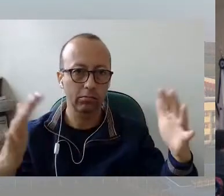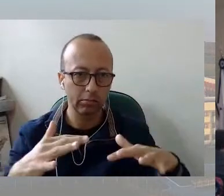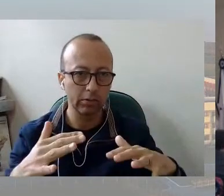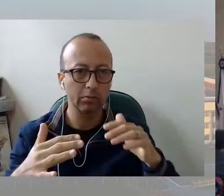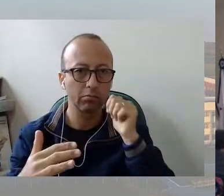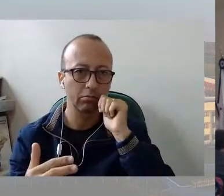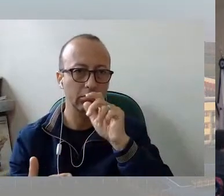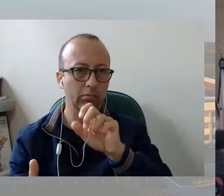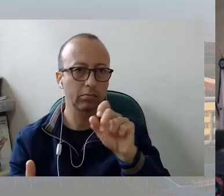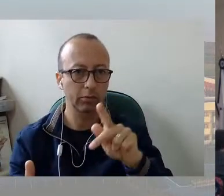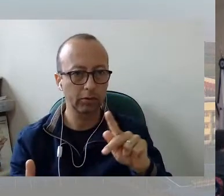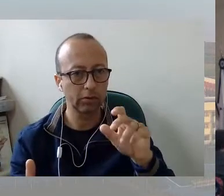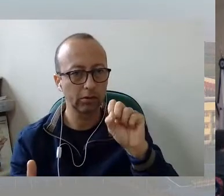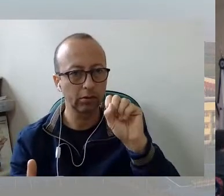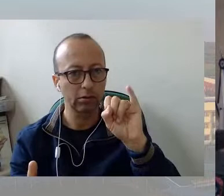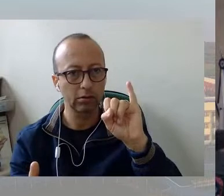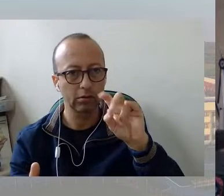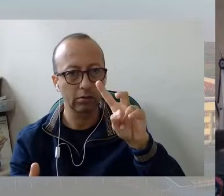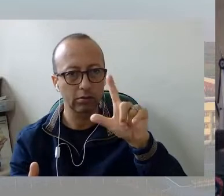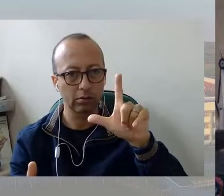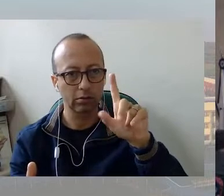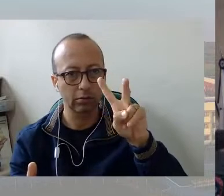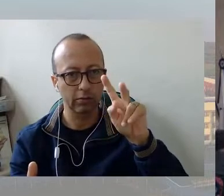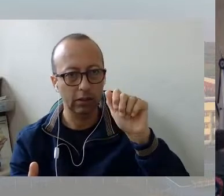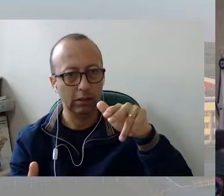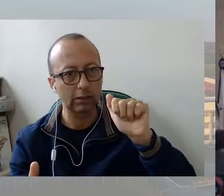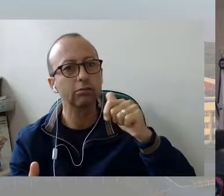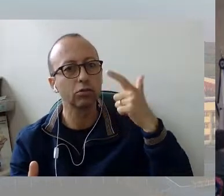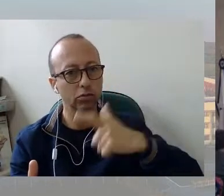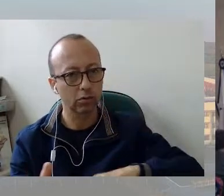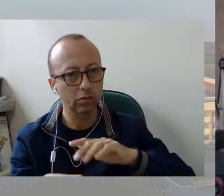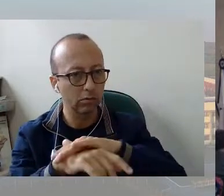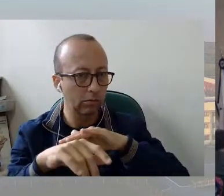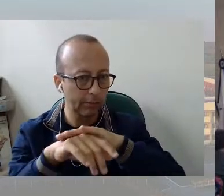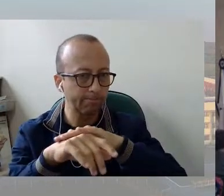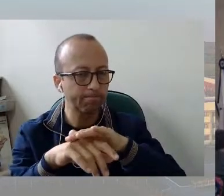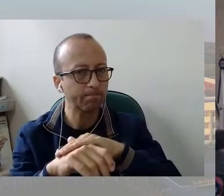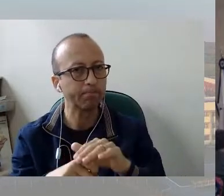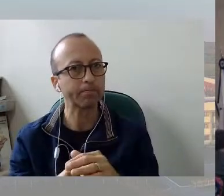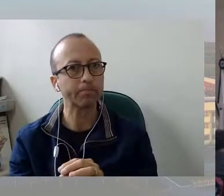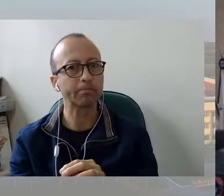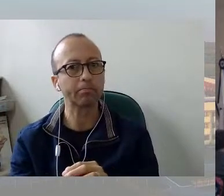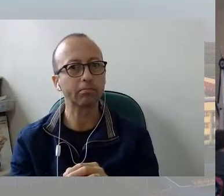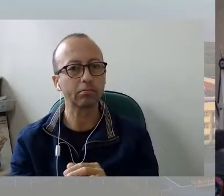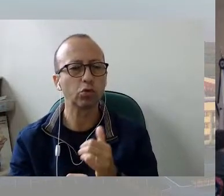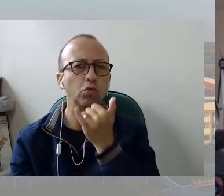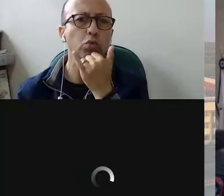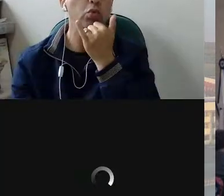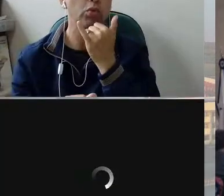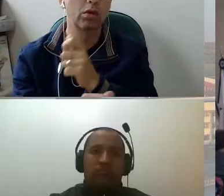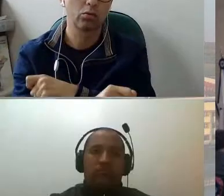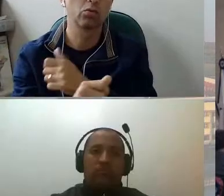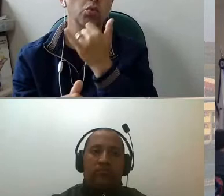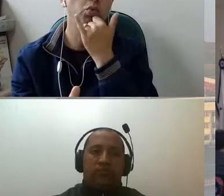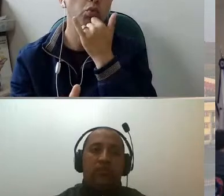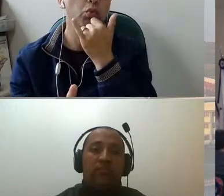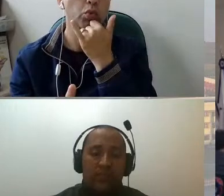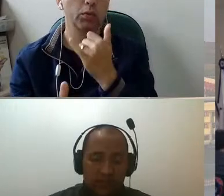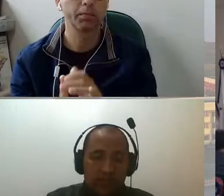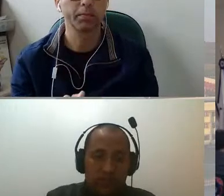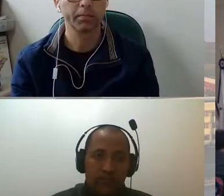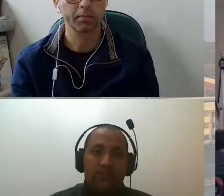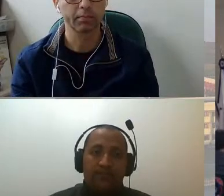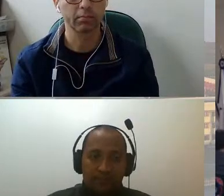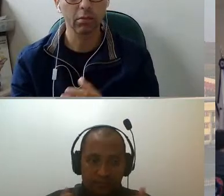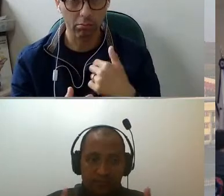Silvana estava também, conversei com os alunos. Os alunos me pediram desculpa, né? Eu disse, ah, para